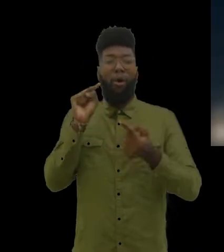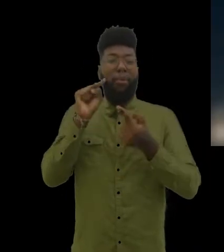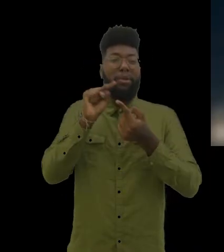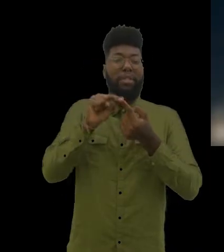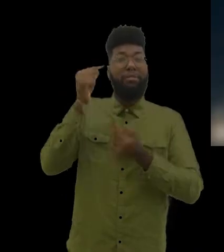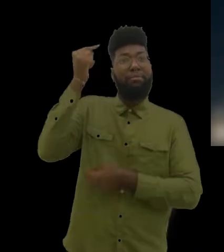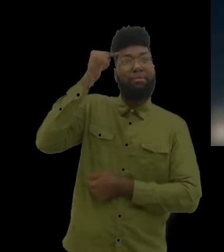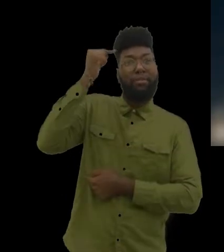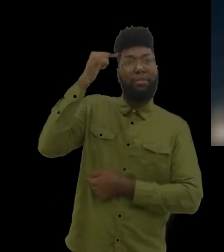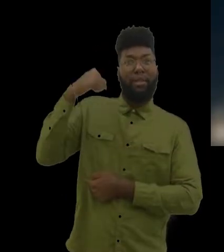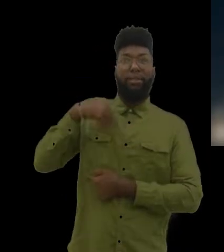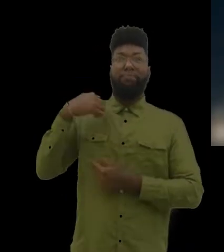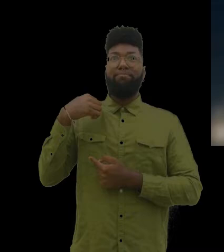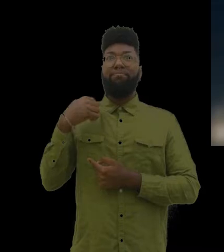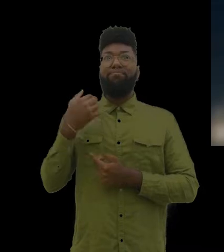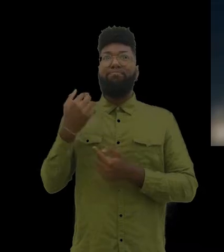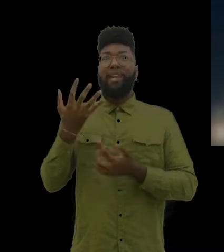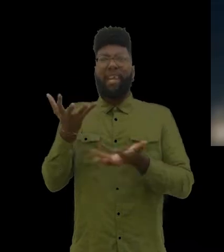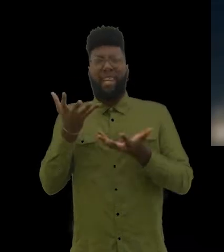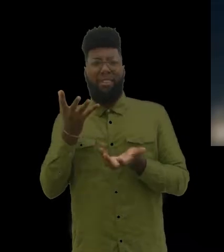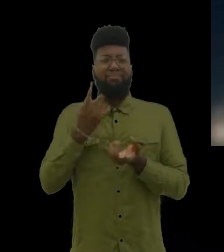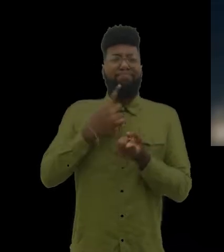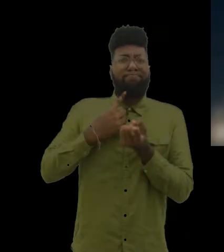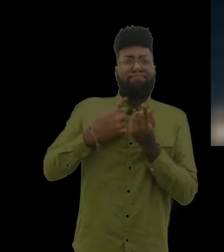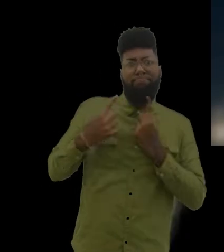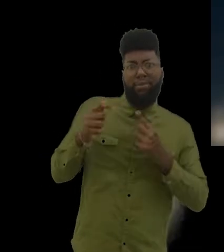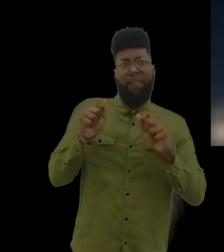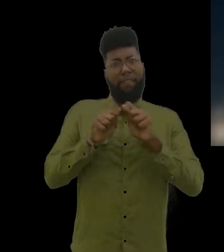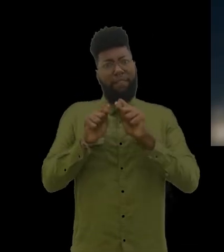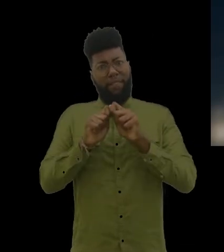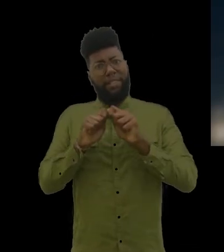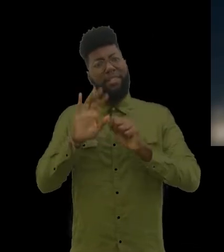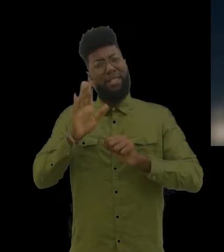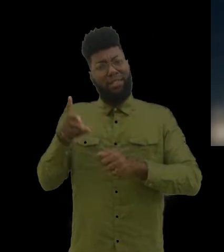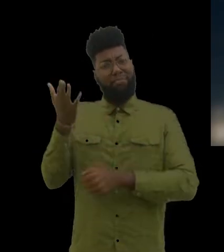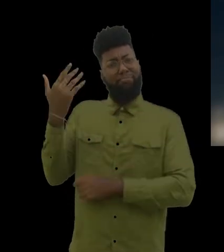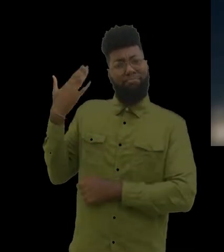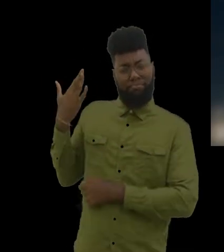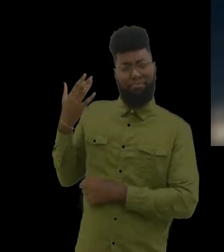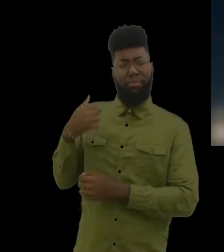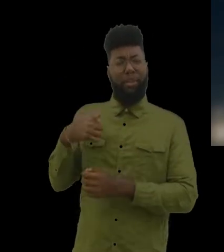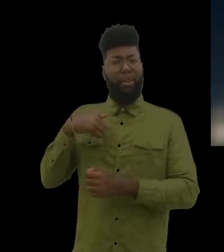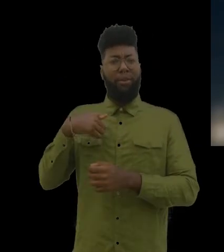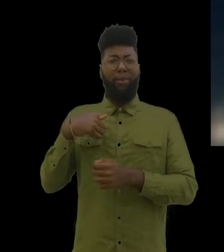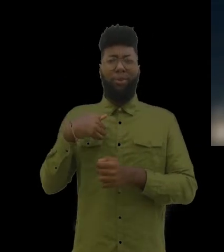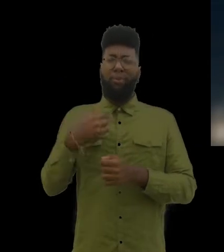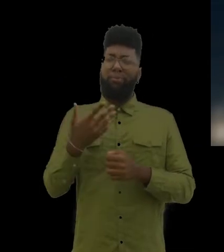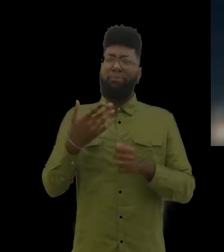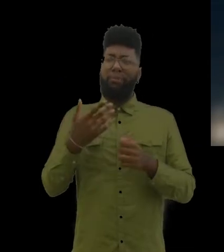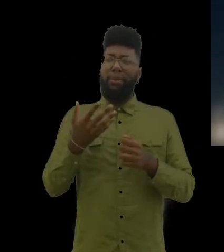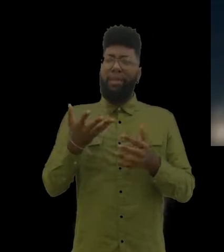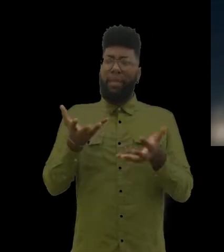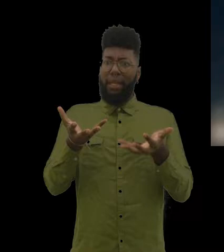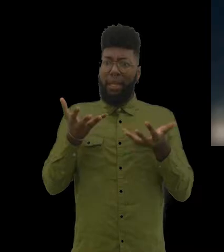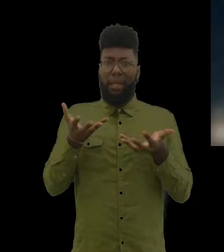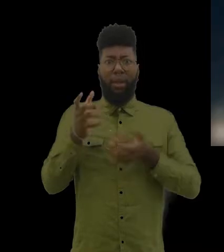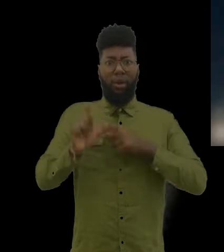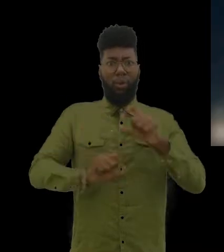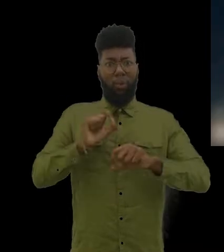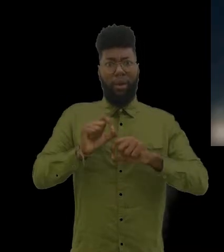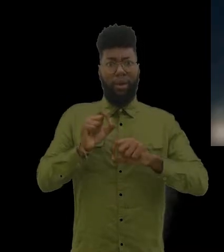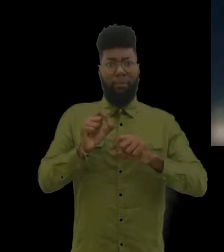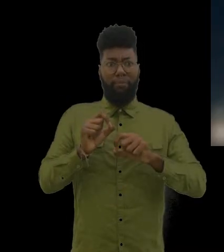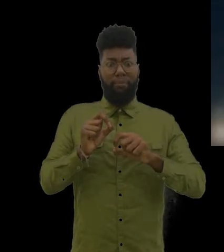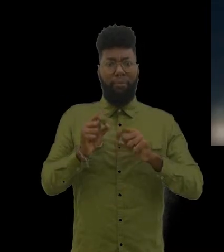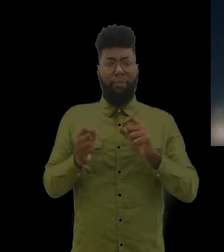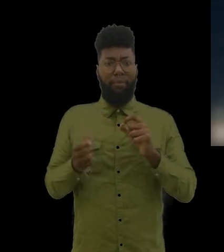perturbando há algum tempo, né? Eu não estava feliz com a ideia do Aruanda ser apenas uma morada em um espaço